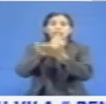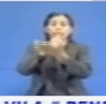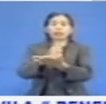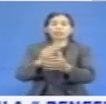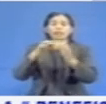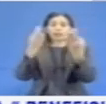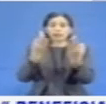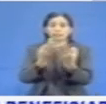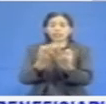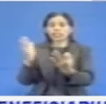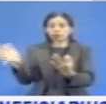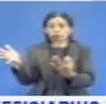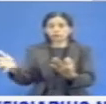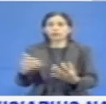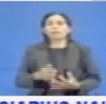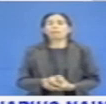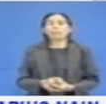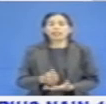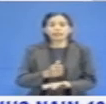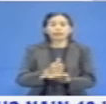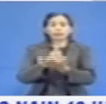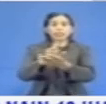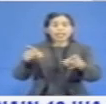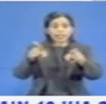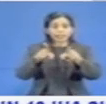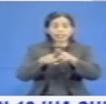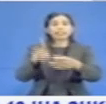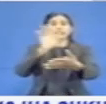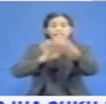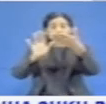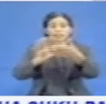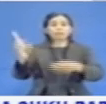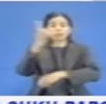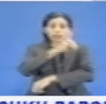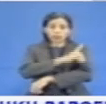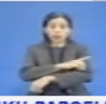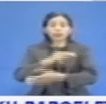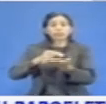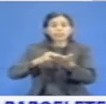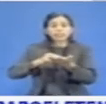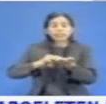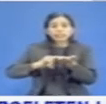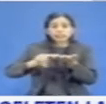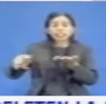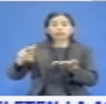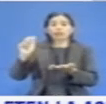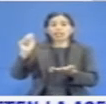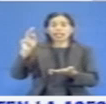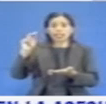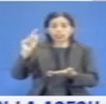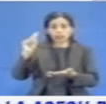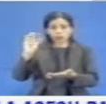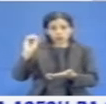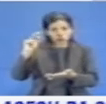Nulo. Ação caritativa é parte ida para comemora aniversário Loron Santo Antônio, mas em Polícia Nacional